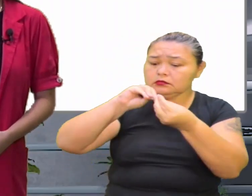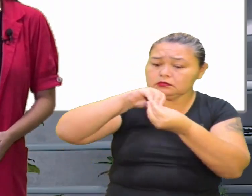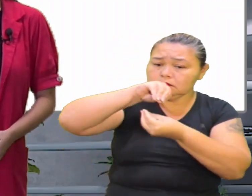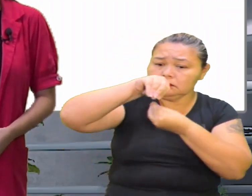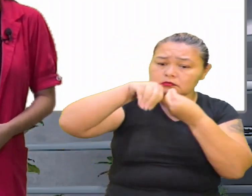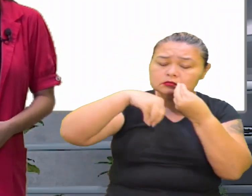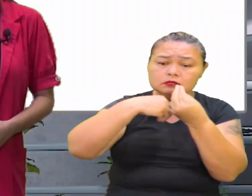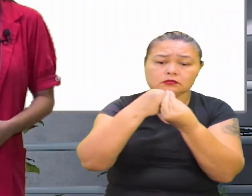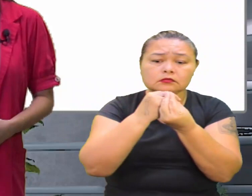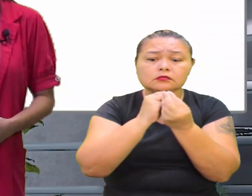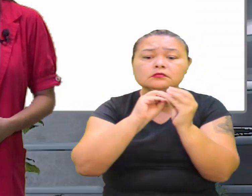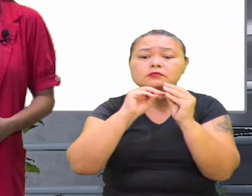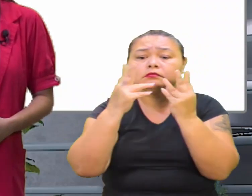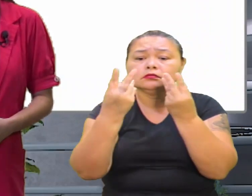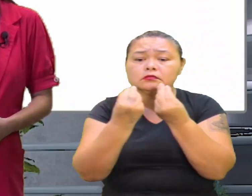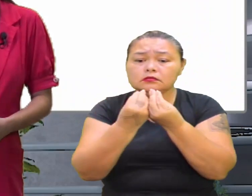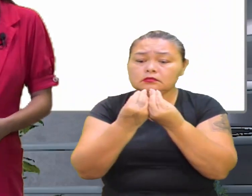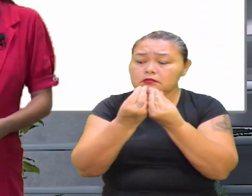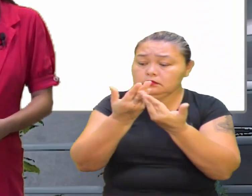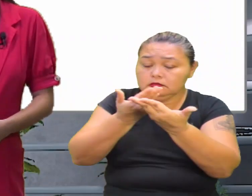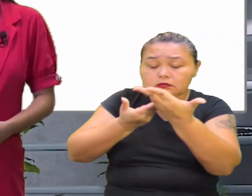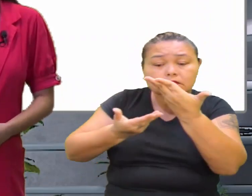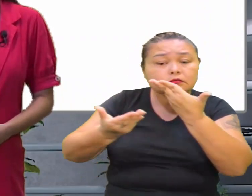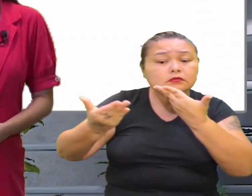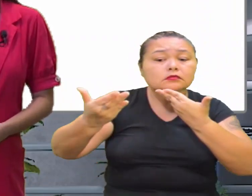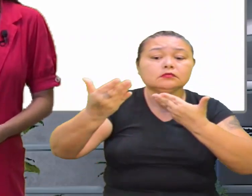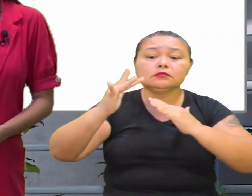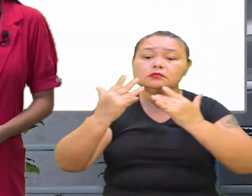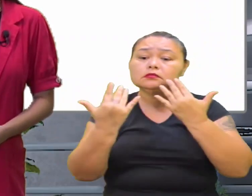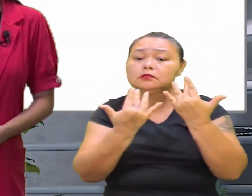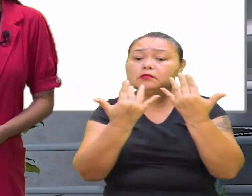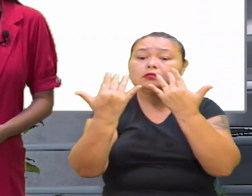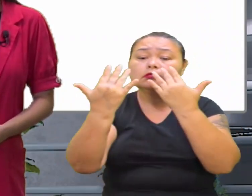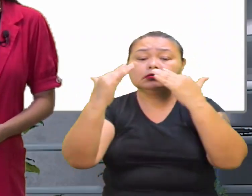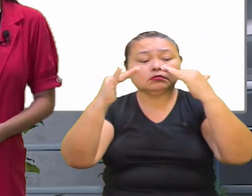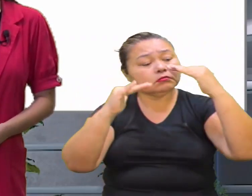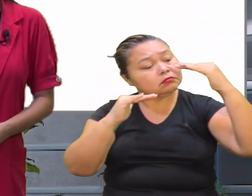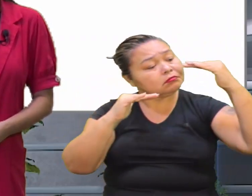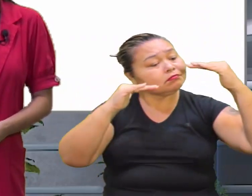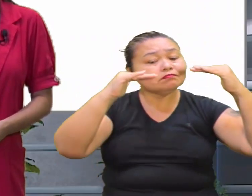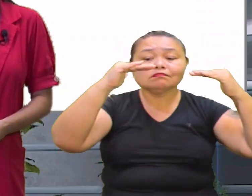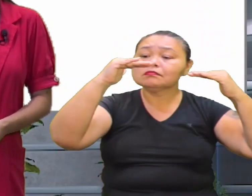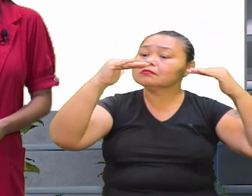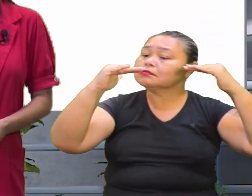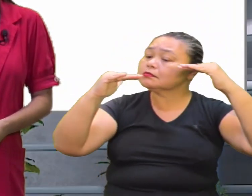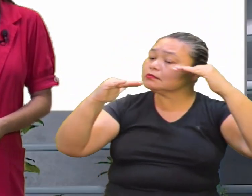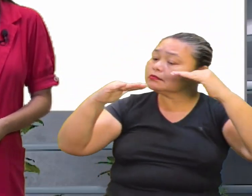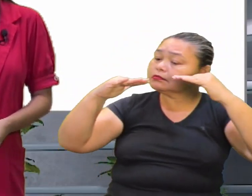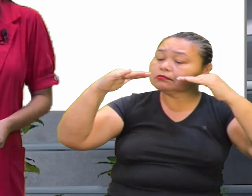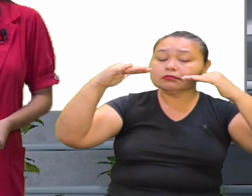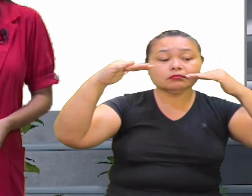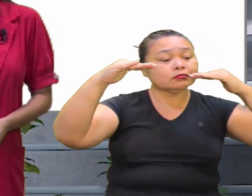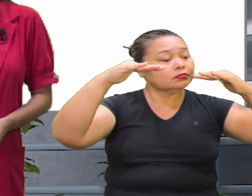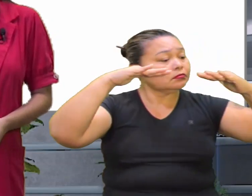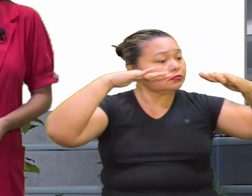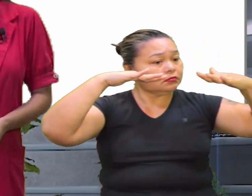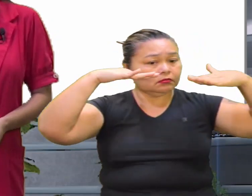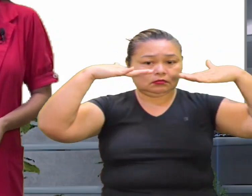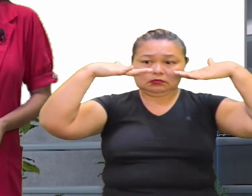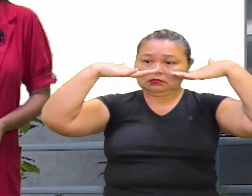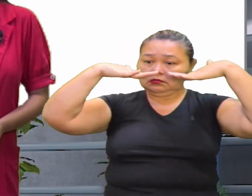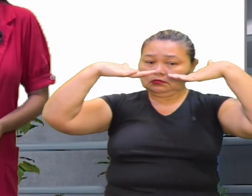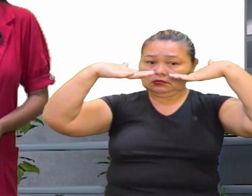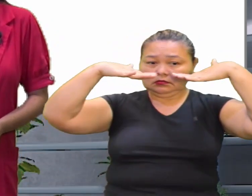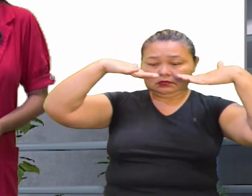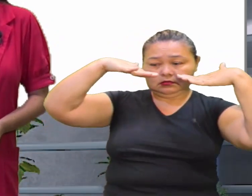matérias, todas as trocas de gasosas, então ela está estável, tá? Ou seja, ela está em